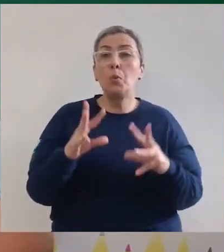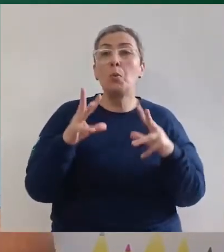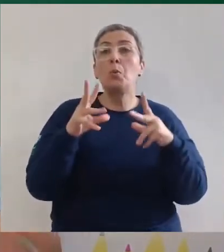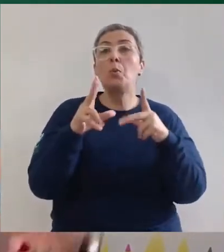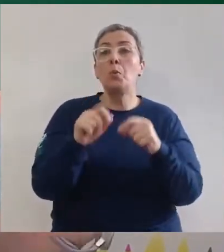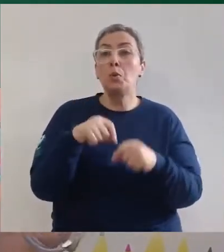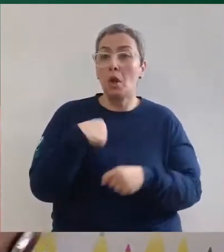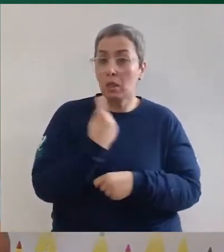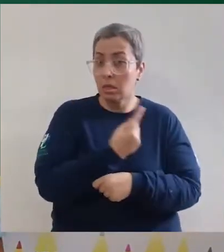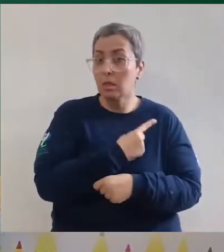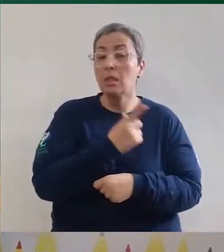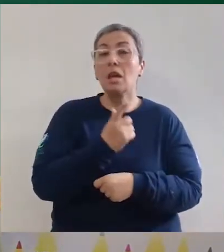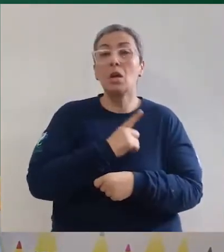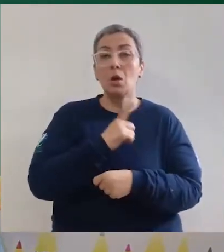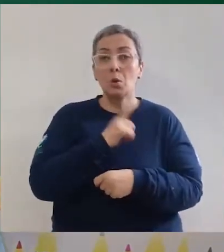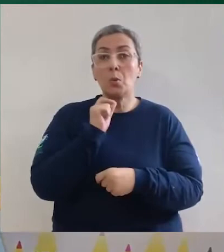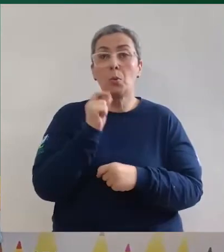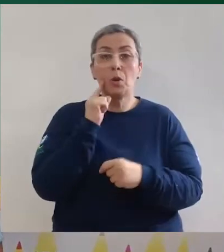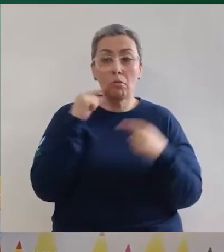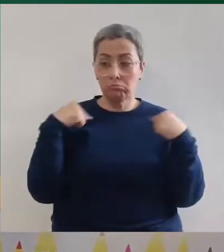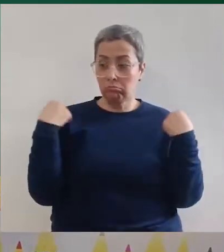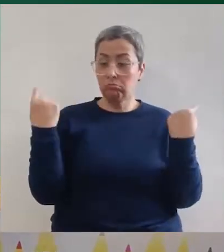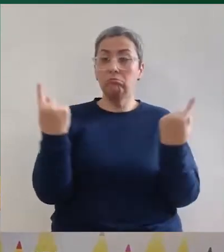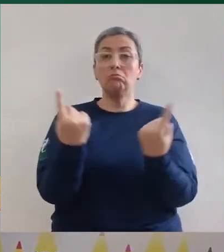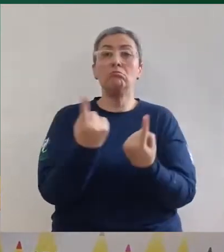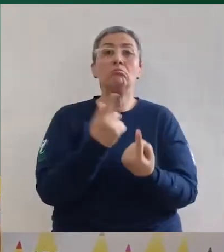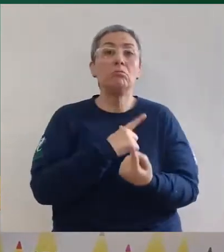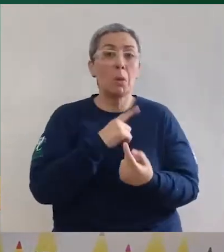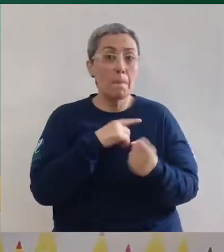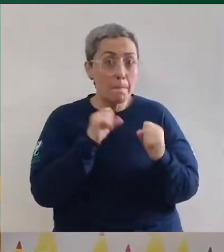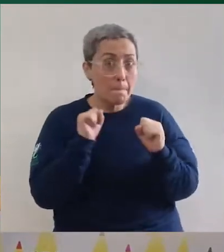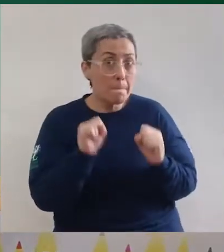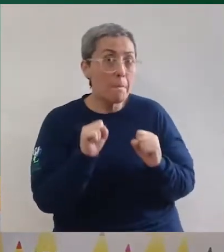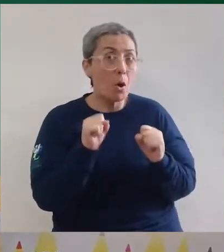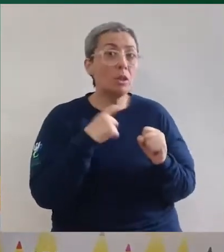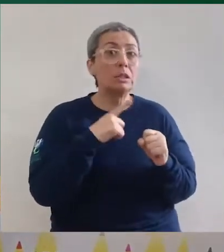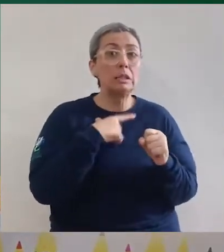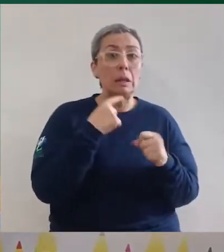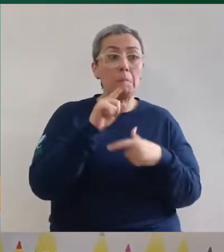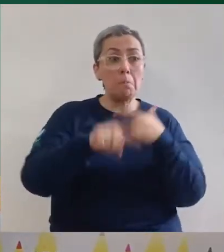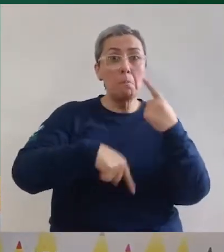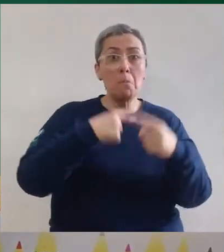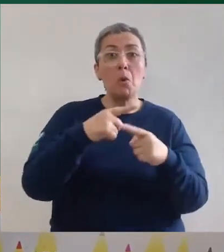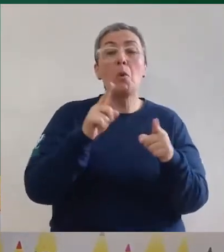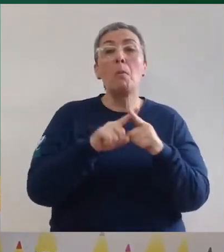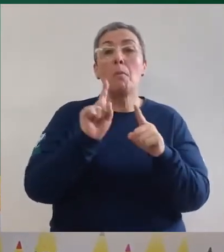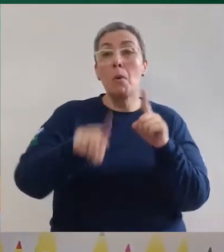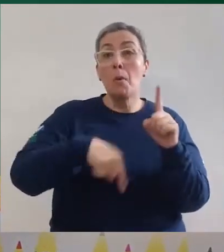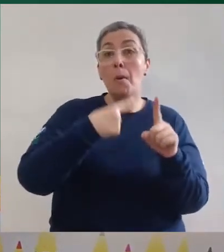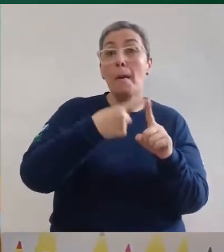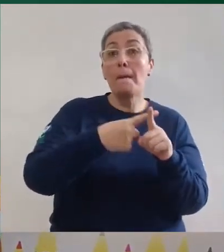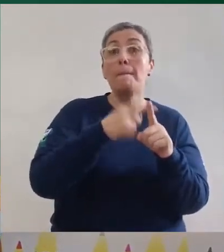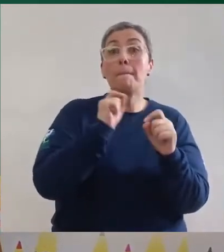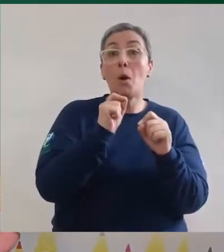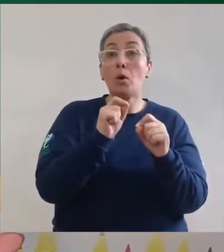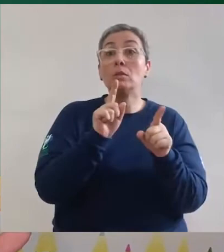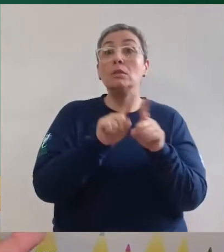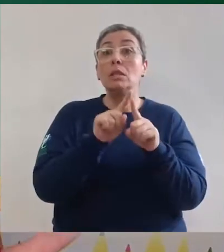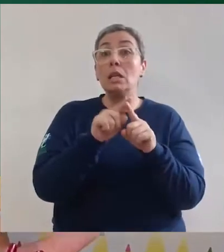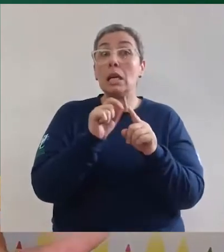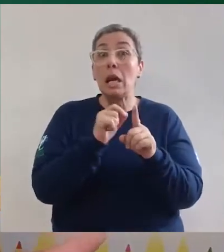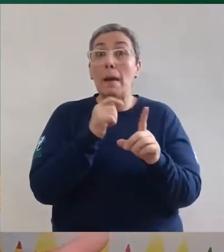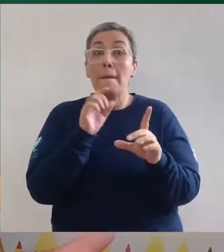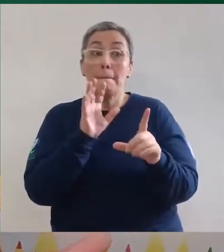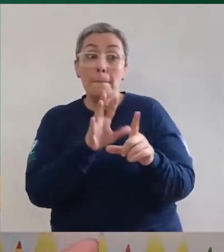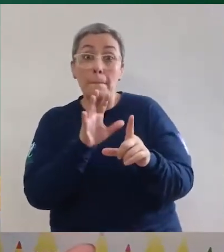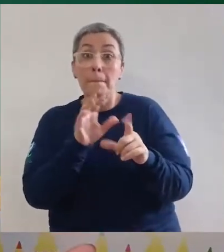descobrindo tudo que nós temos ali à nossa volta e que pode sofrer depois positivamente uma